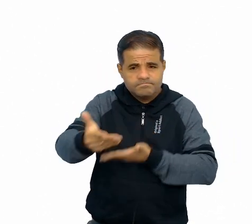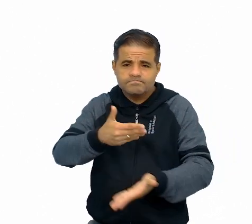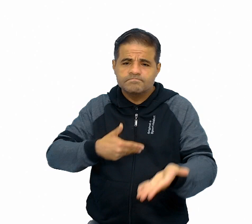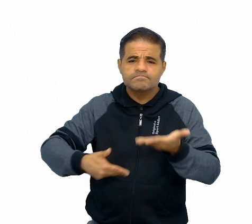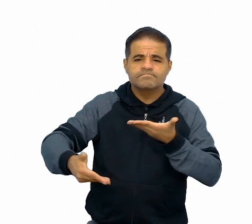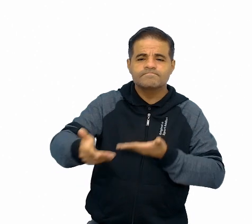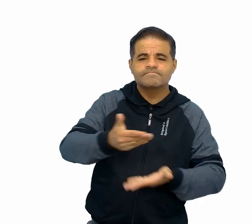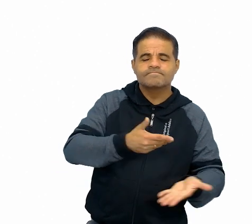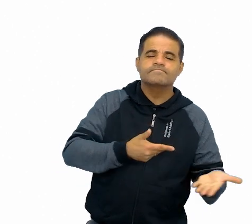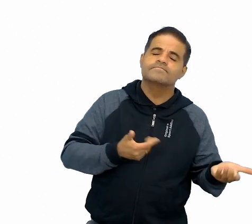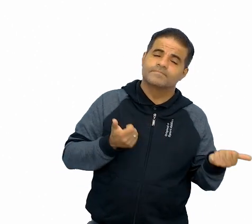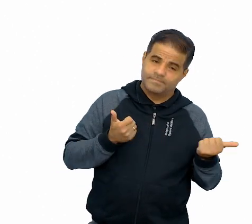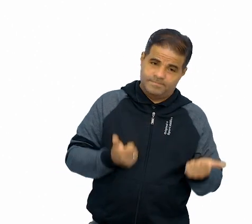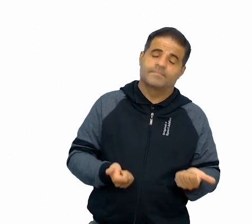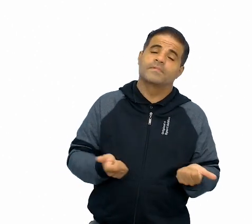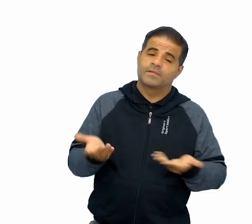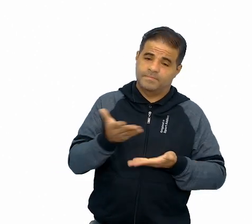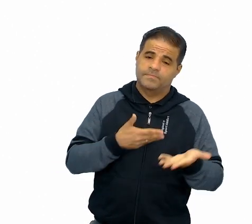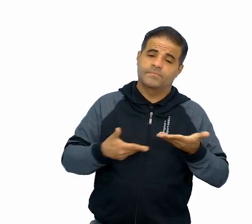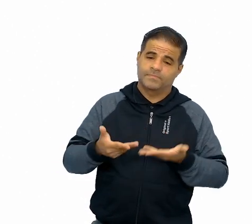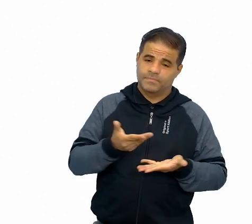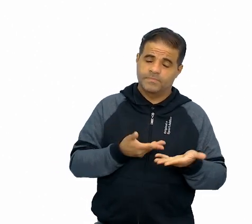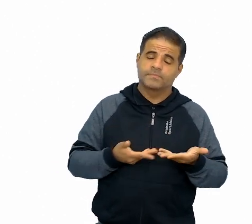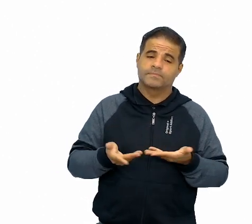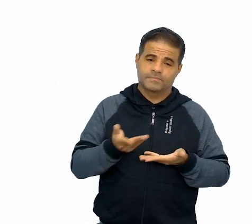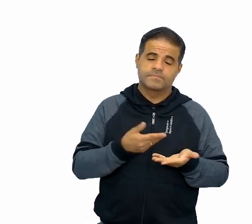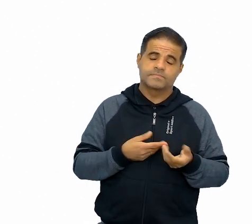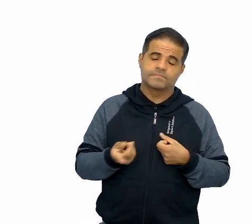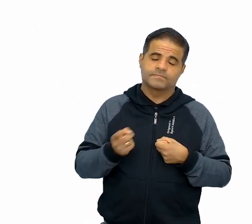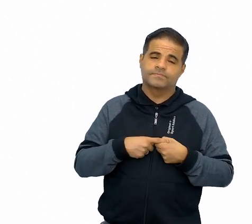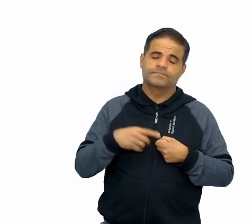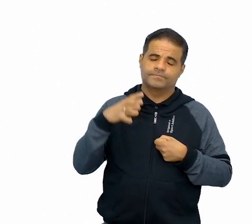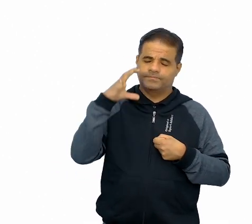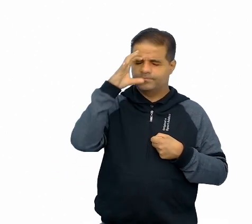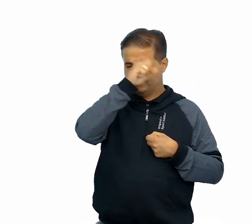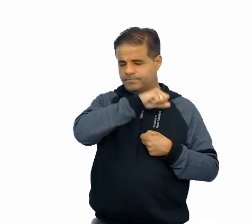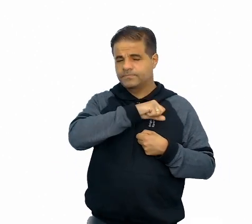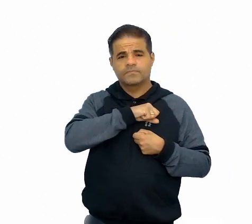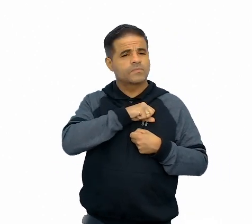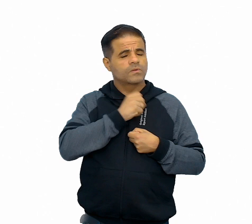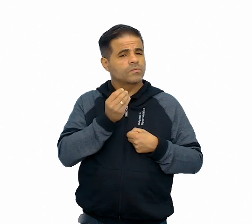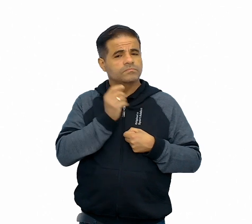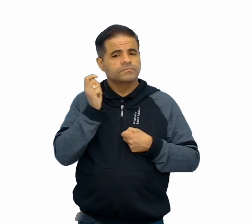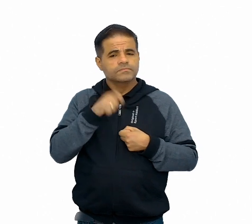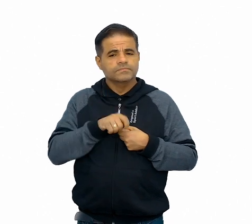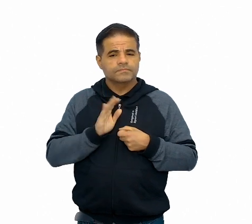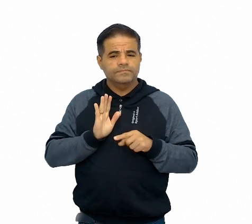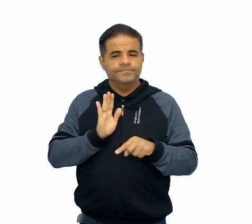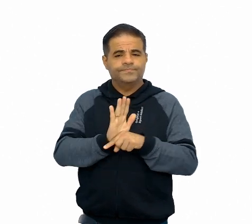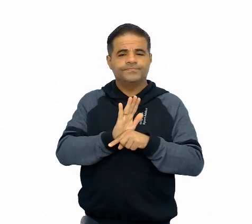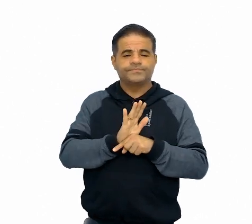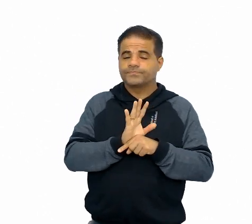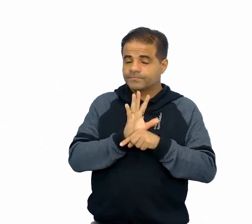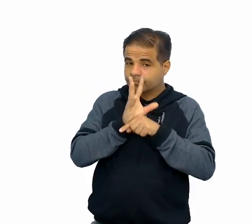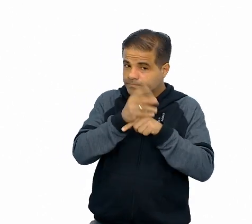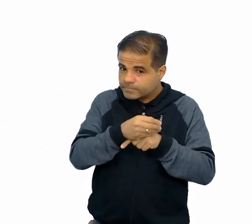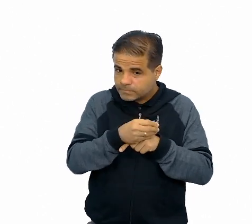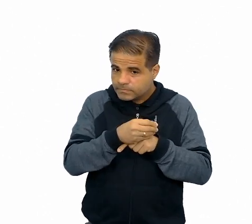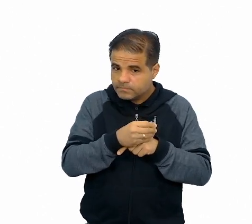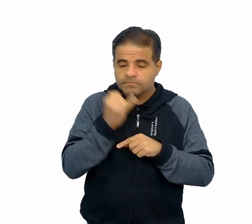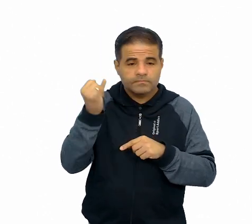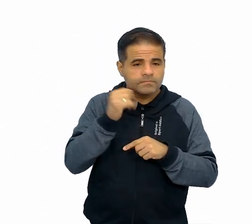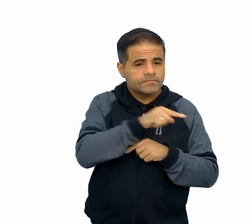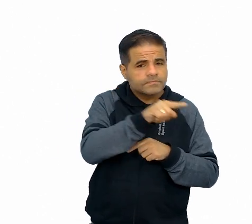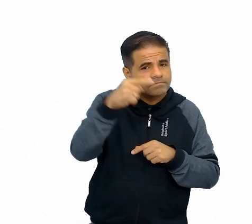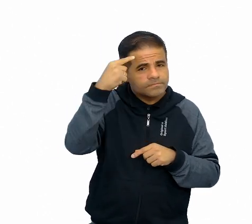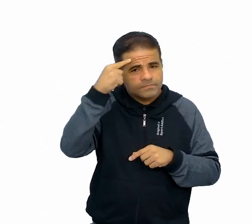estudantes, tendo em vista que essa interação é o motor da aprendizagem. Então, como nós podemos favorecer tudo isso? É importante que